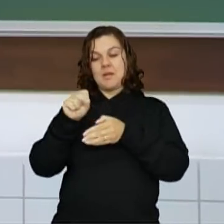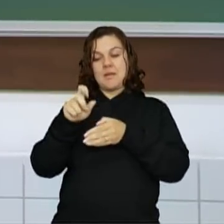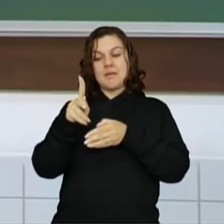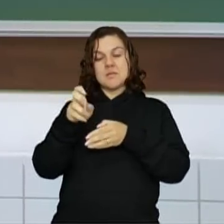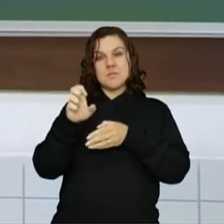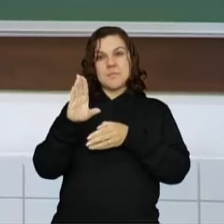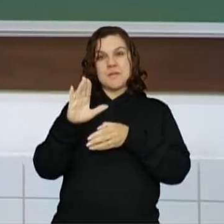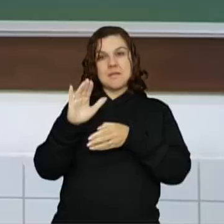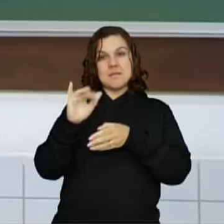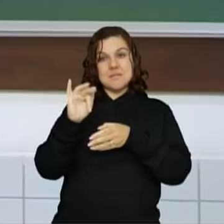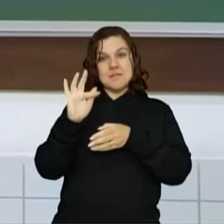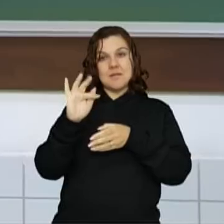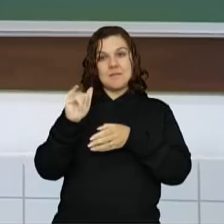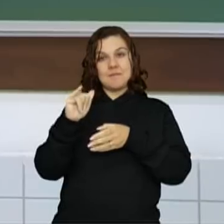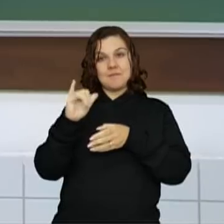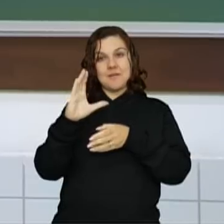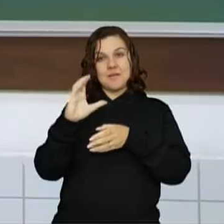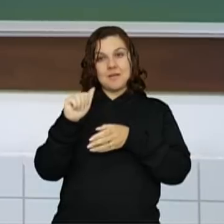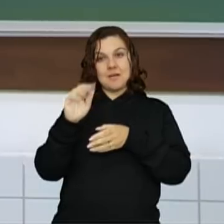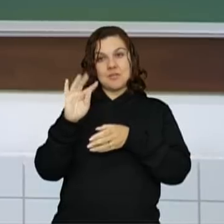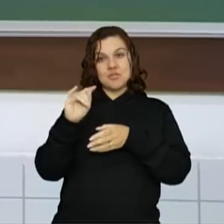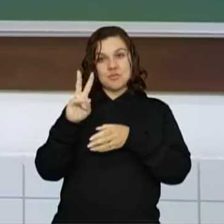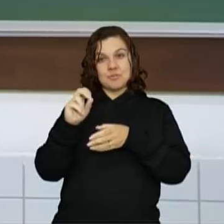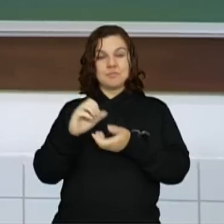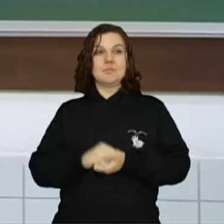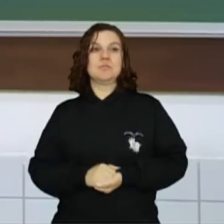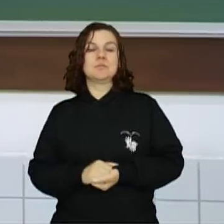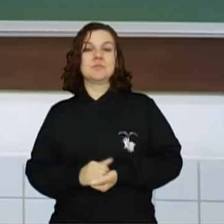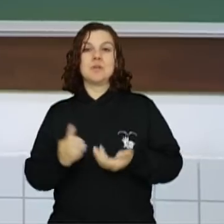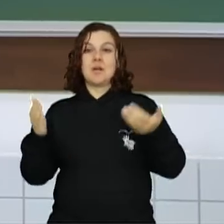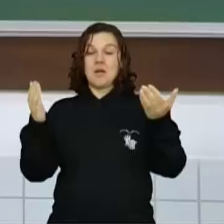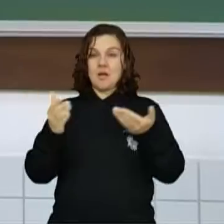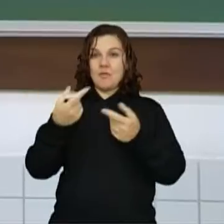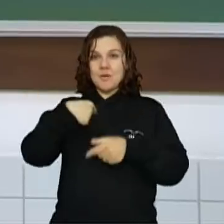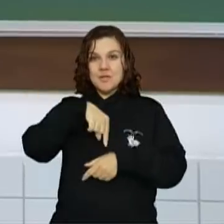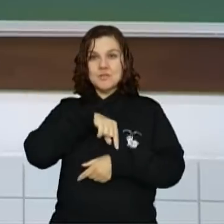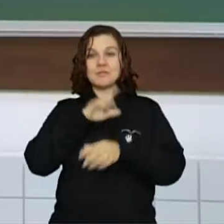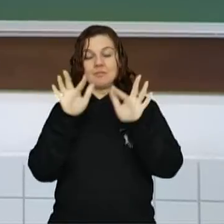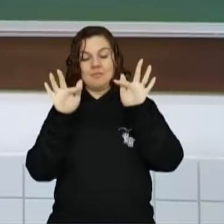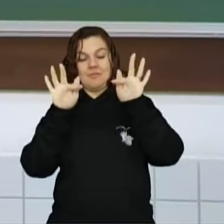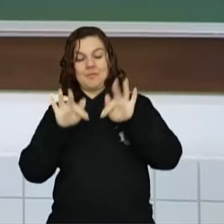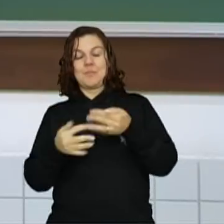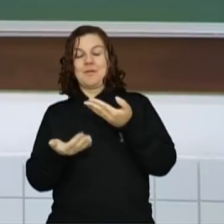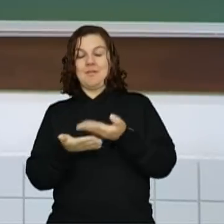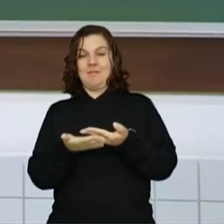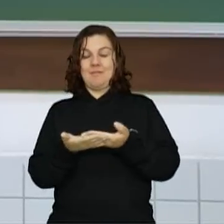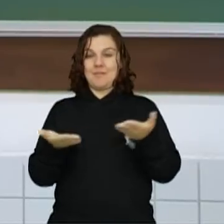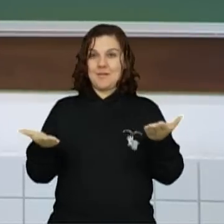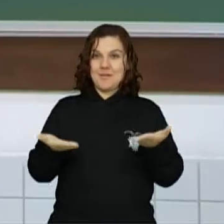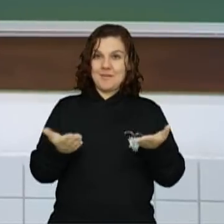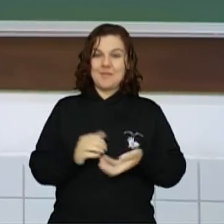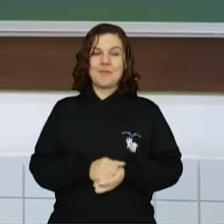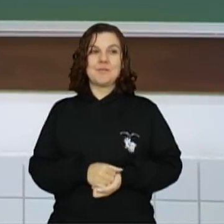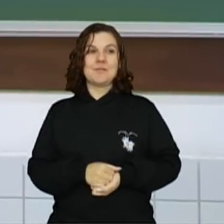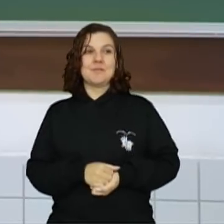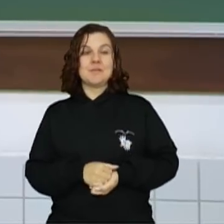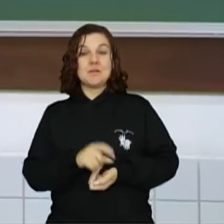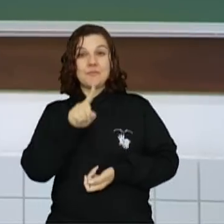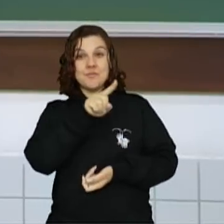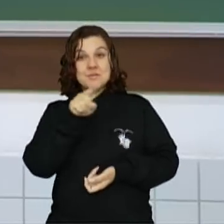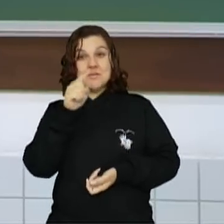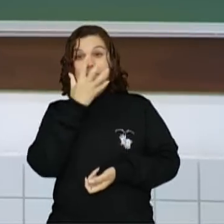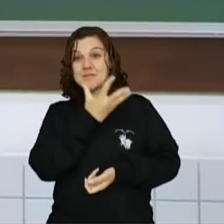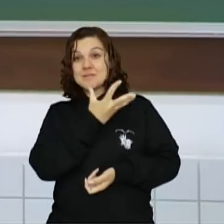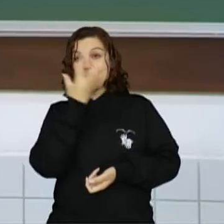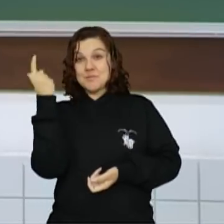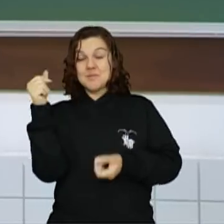ele especifica um termo. E com isso, finalizamos a aula de hoje. E não